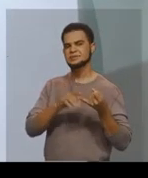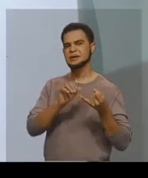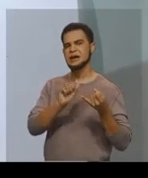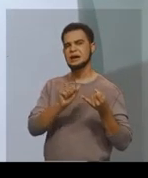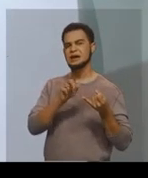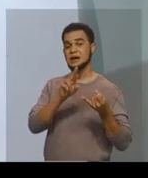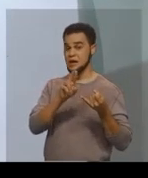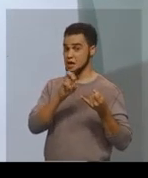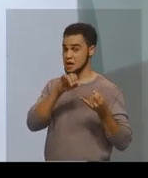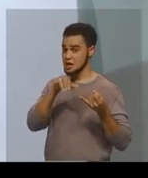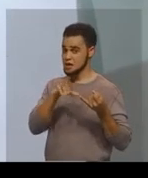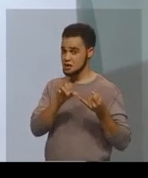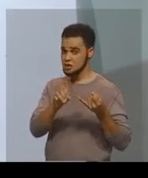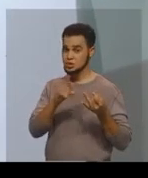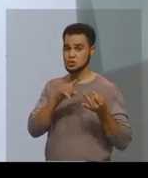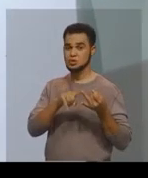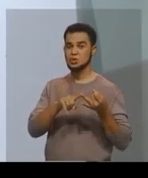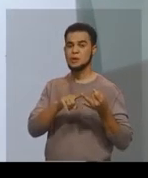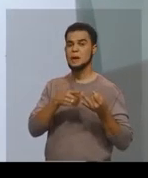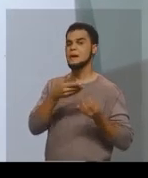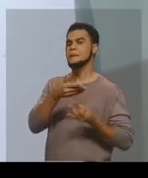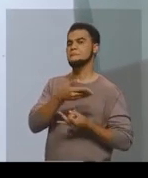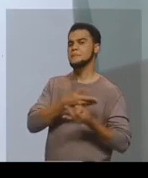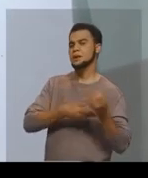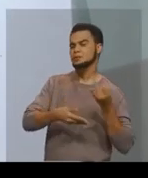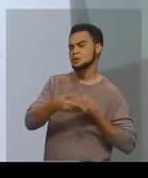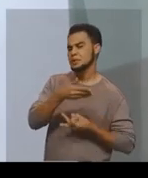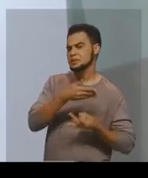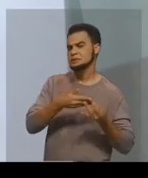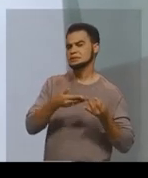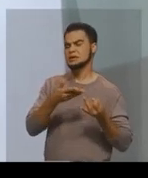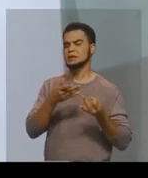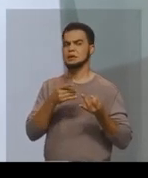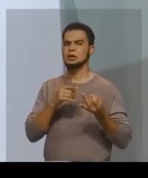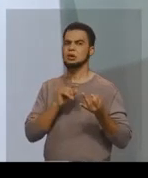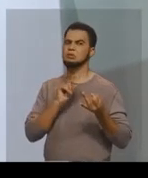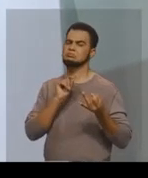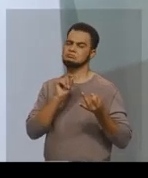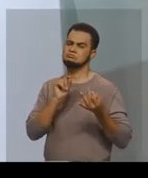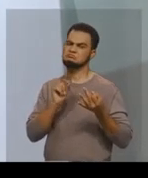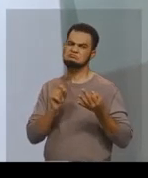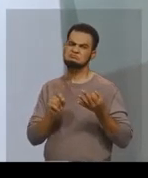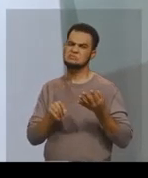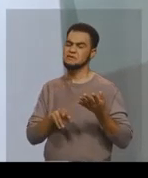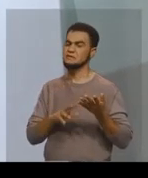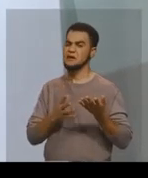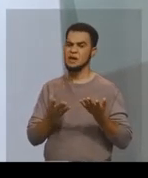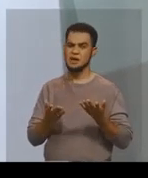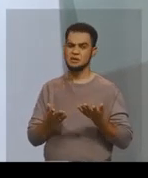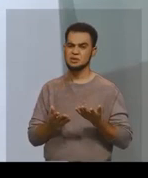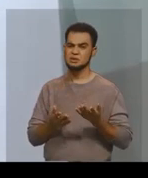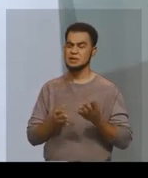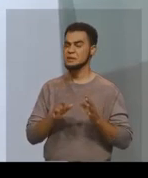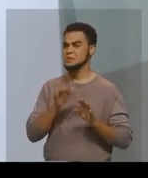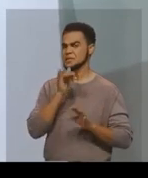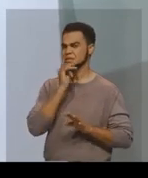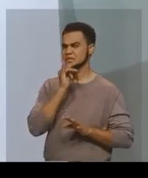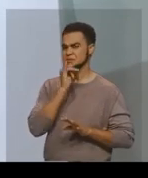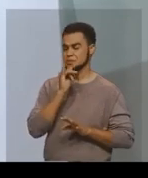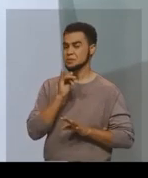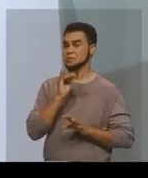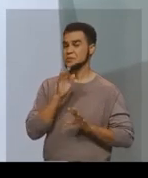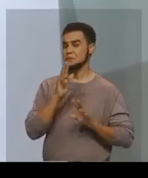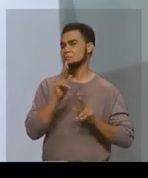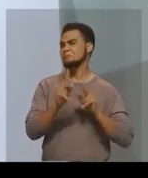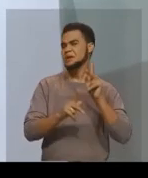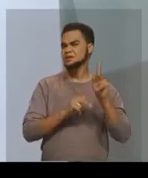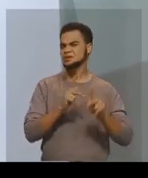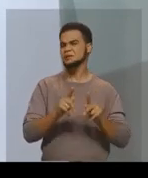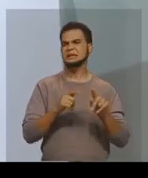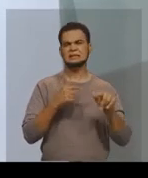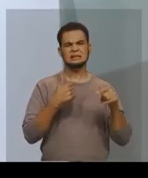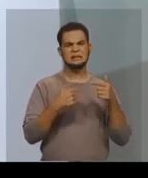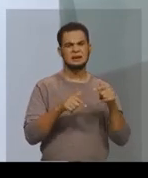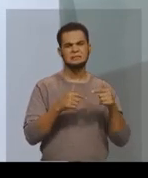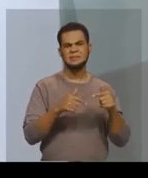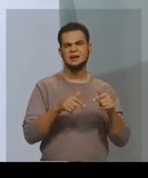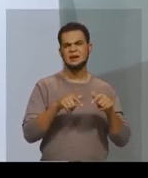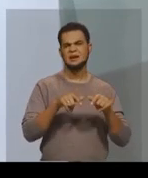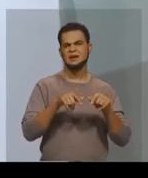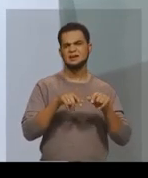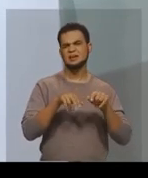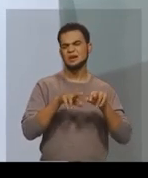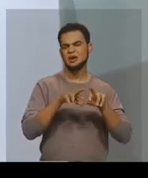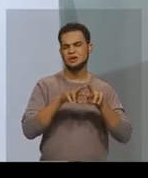gente usar. Mas a gente usa dessa forma? Não. O pessoal que trabalha com marketing, sim. Jogos